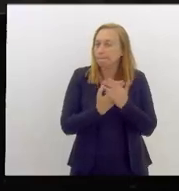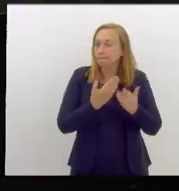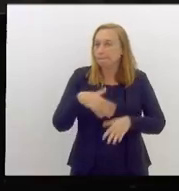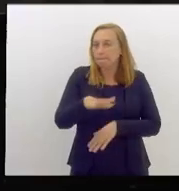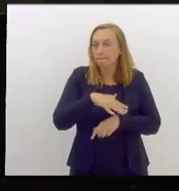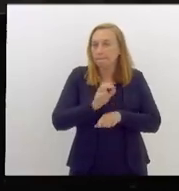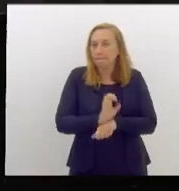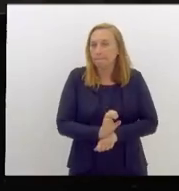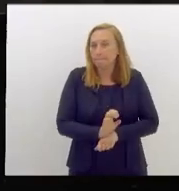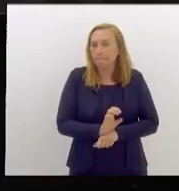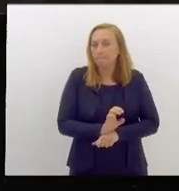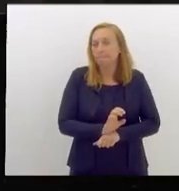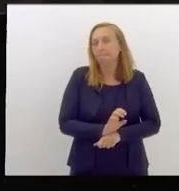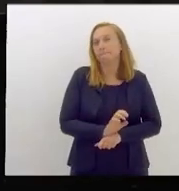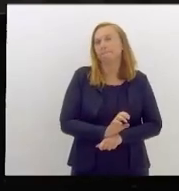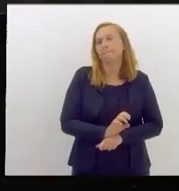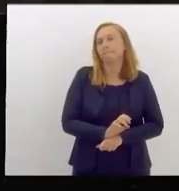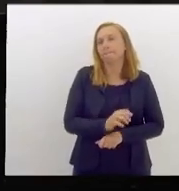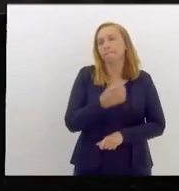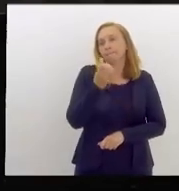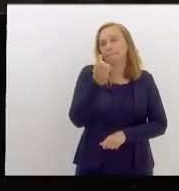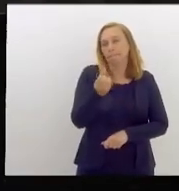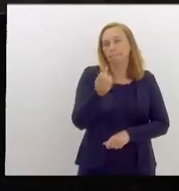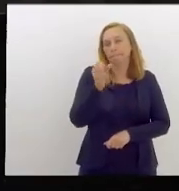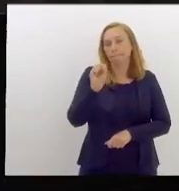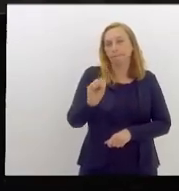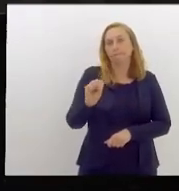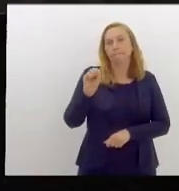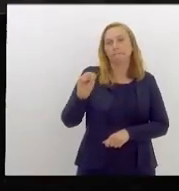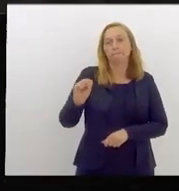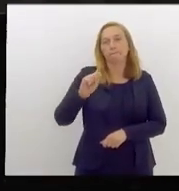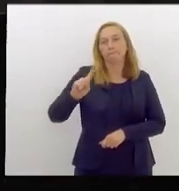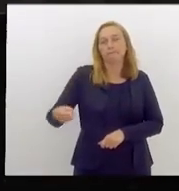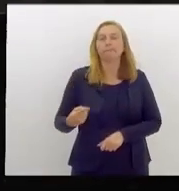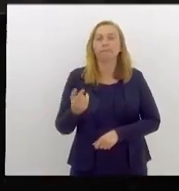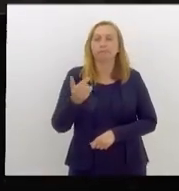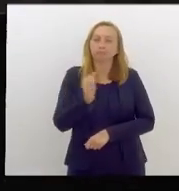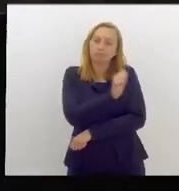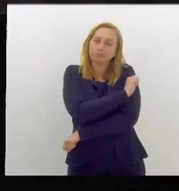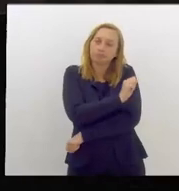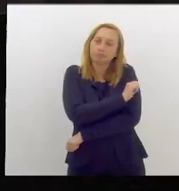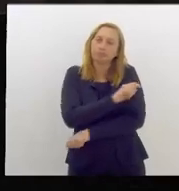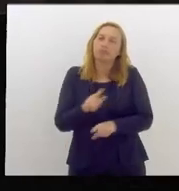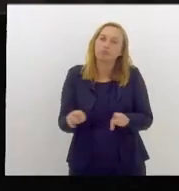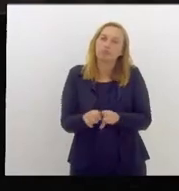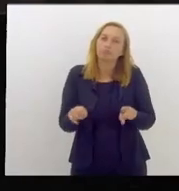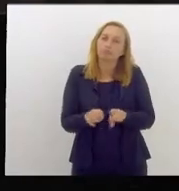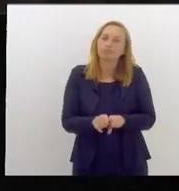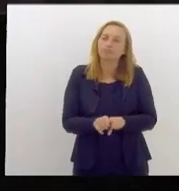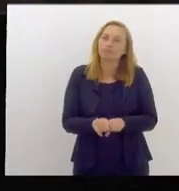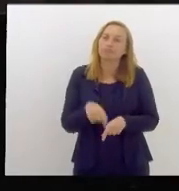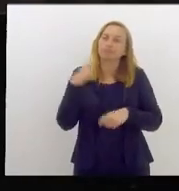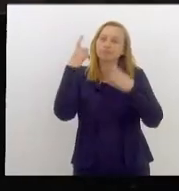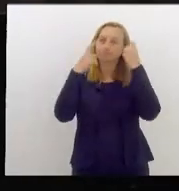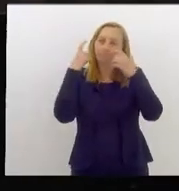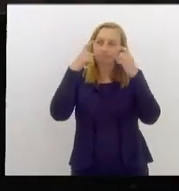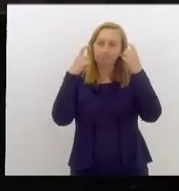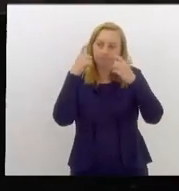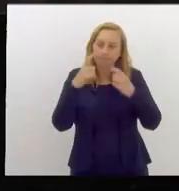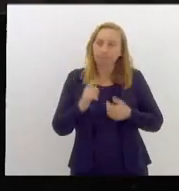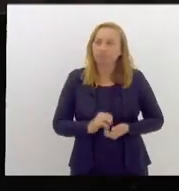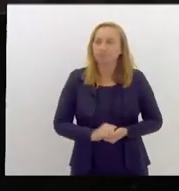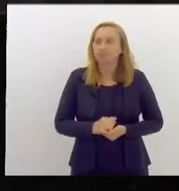estadual que atendem 688 mil alunos também nos preocupou muito